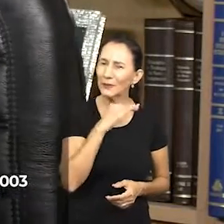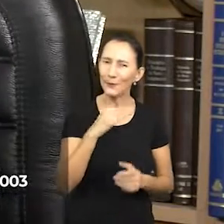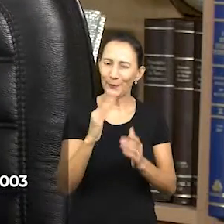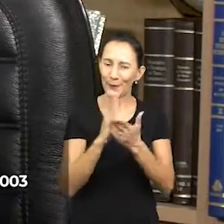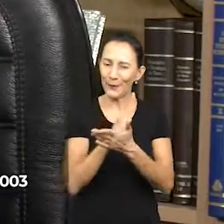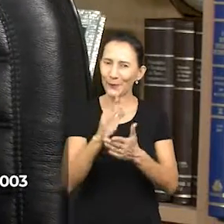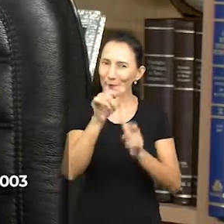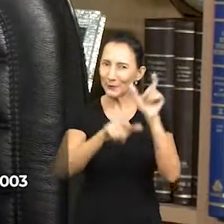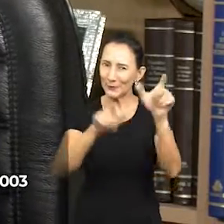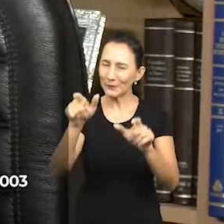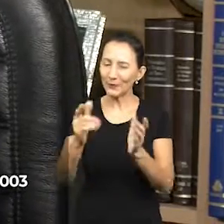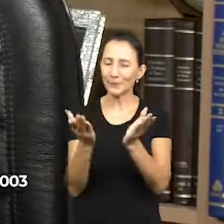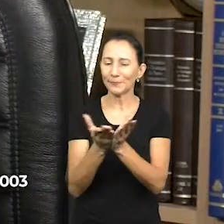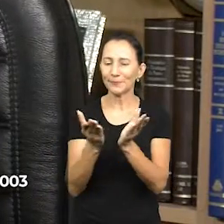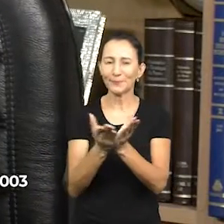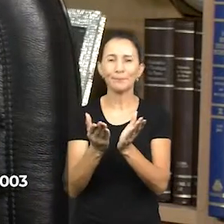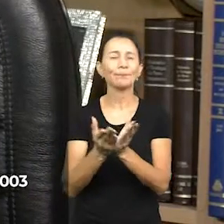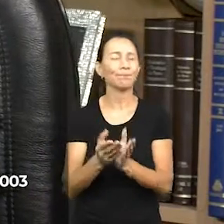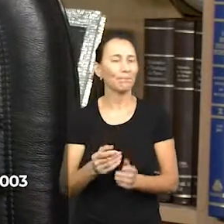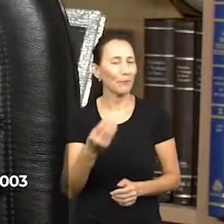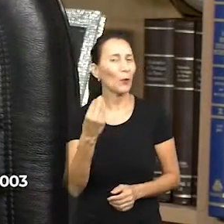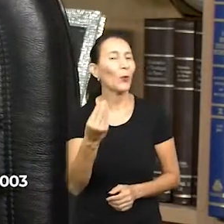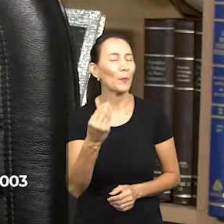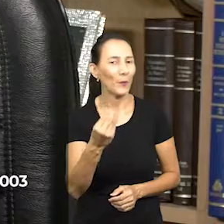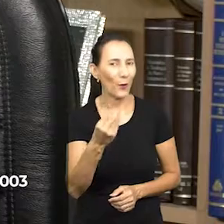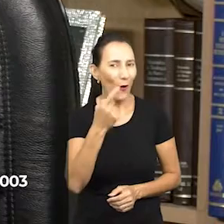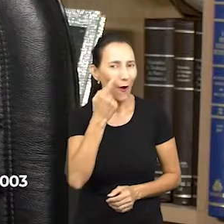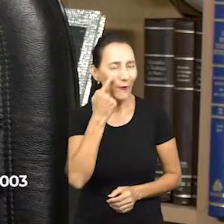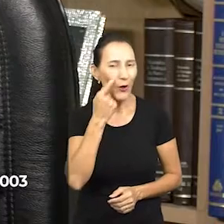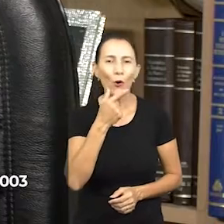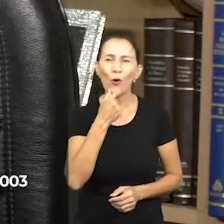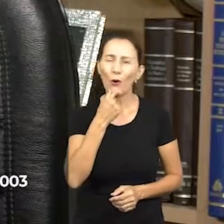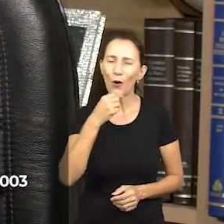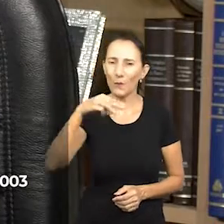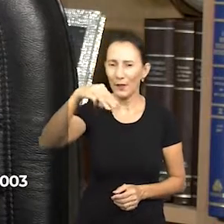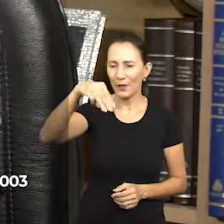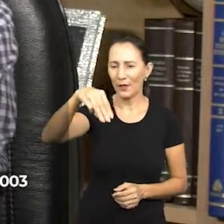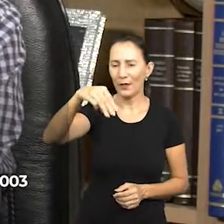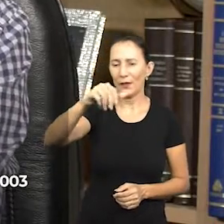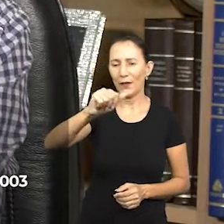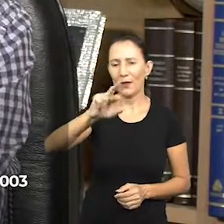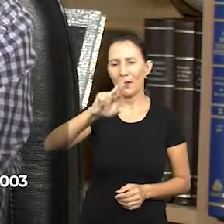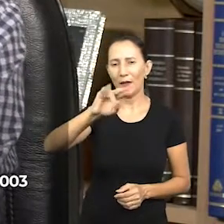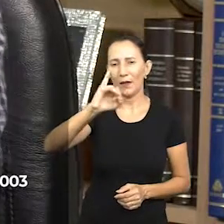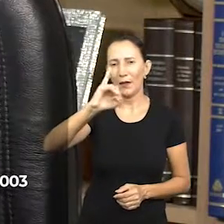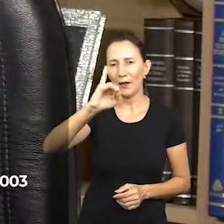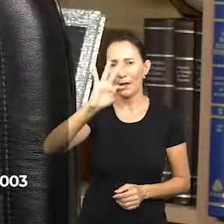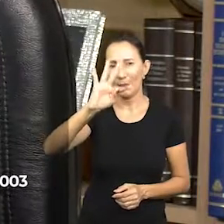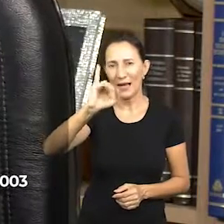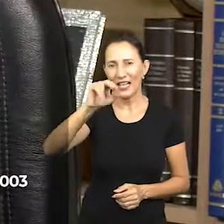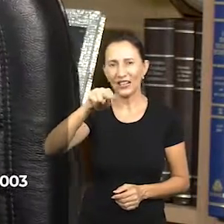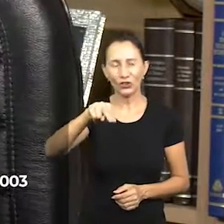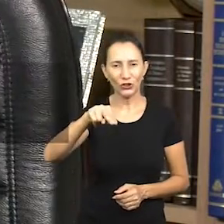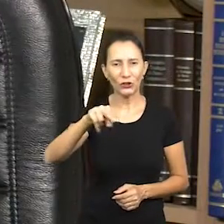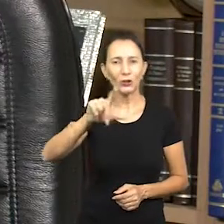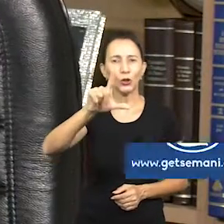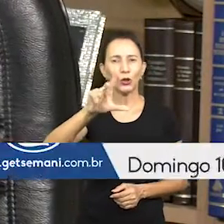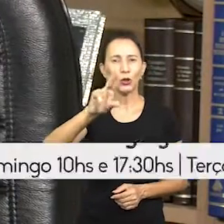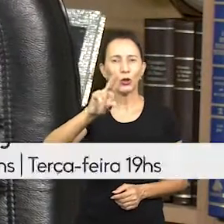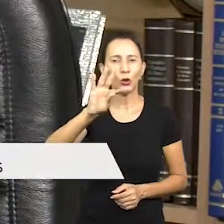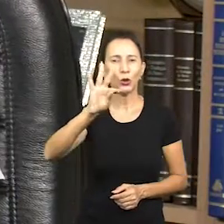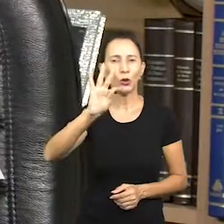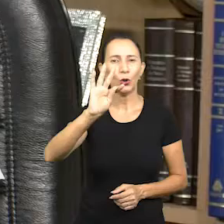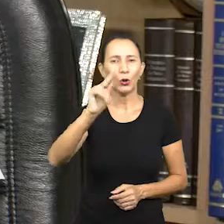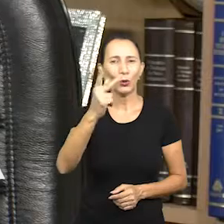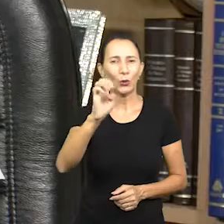né? Por exemplo, Martin Luther King, né? Ele se revoltou contra o tratamento que era